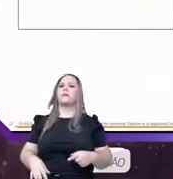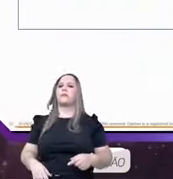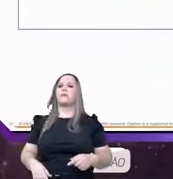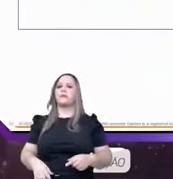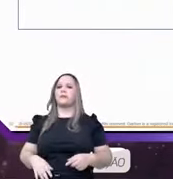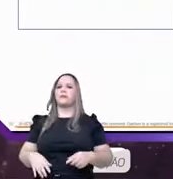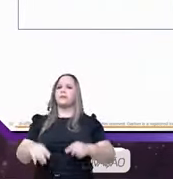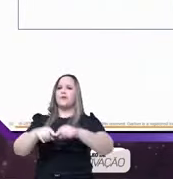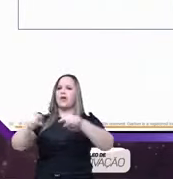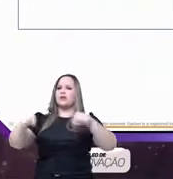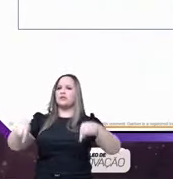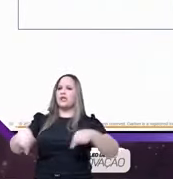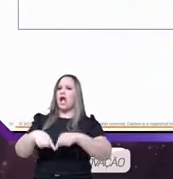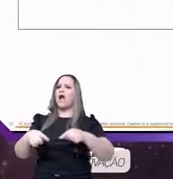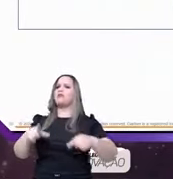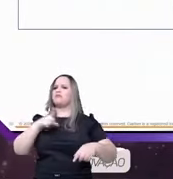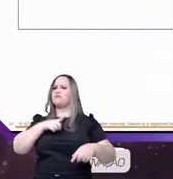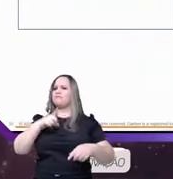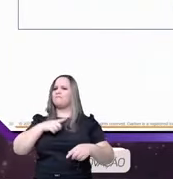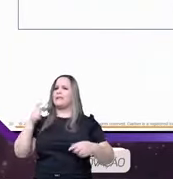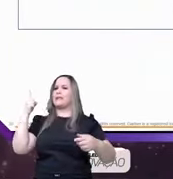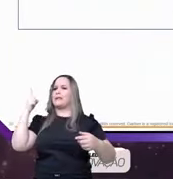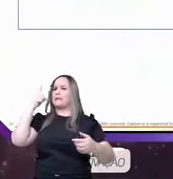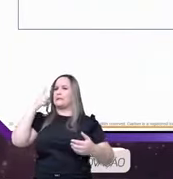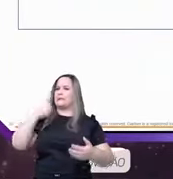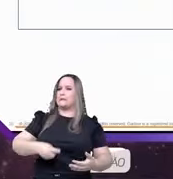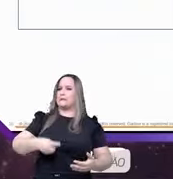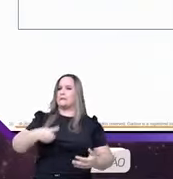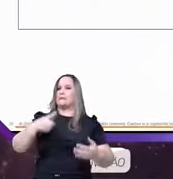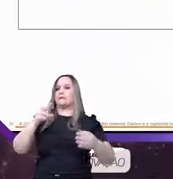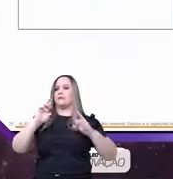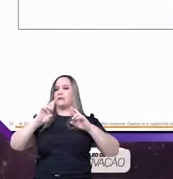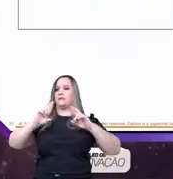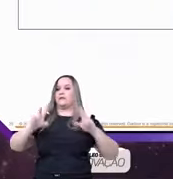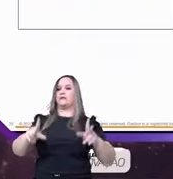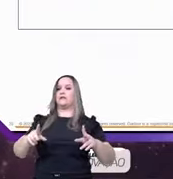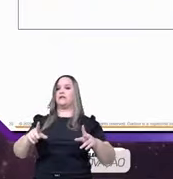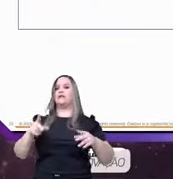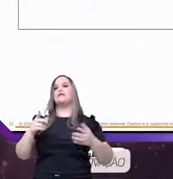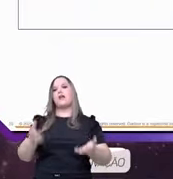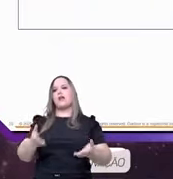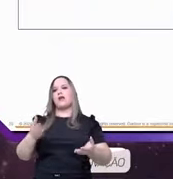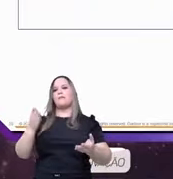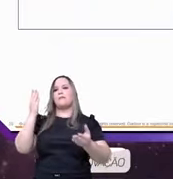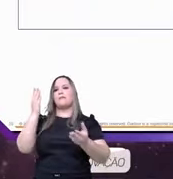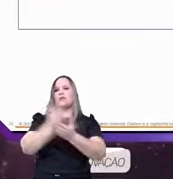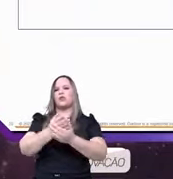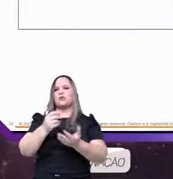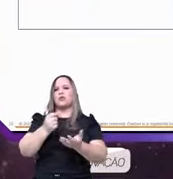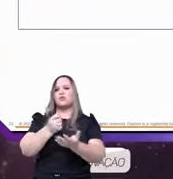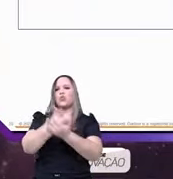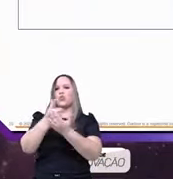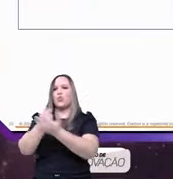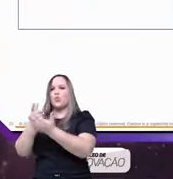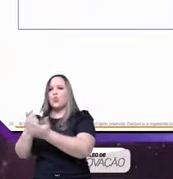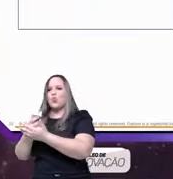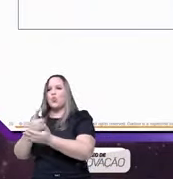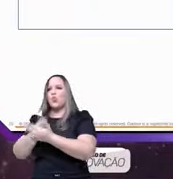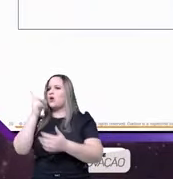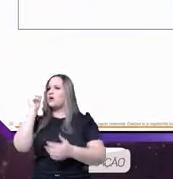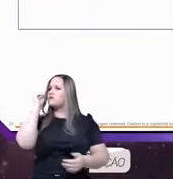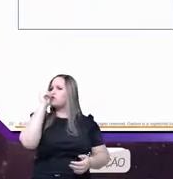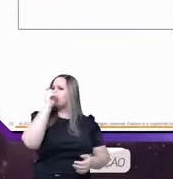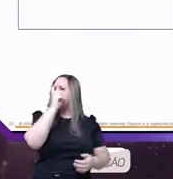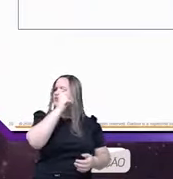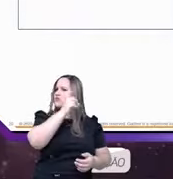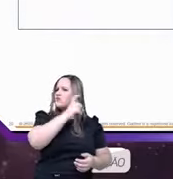muito desafio é na área de compras, né? A área de processo de compras é um processo difícil.